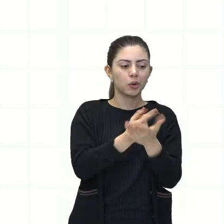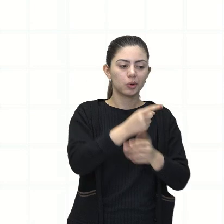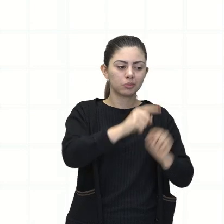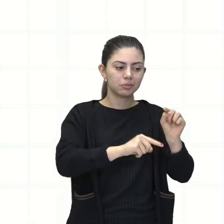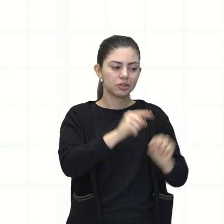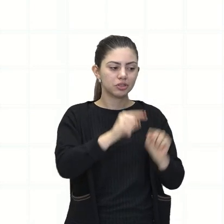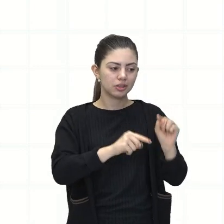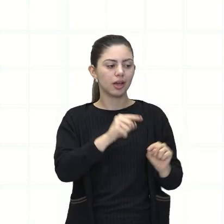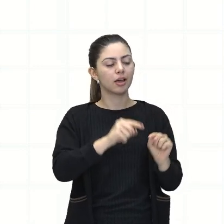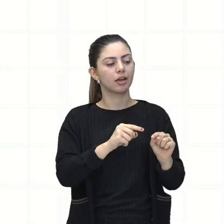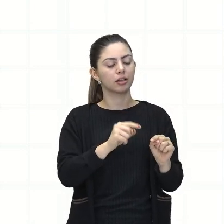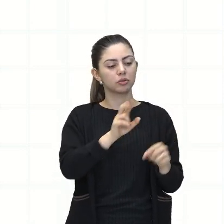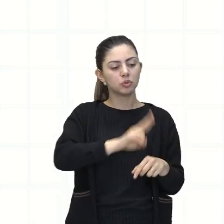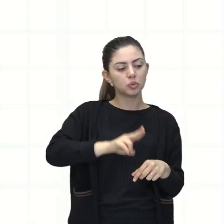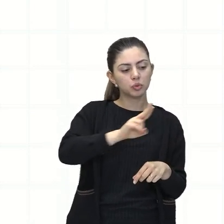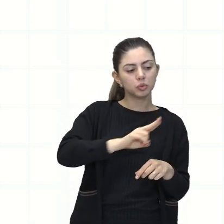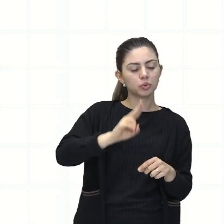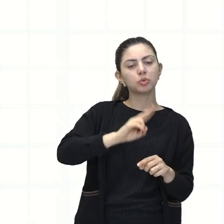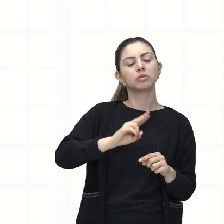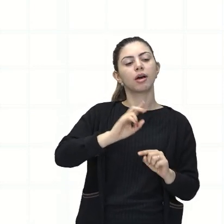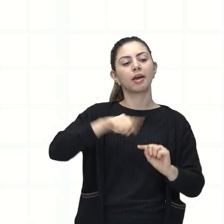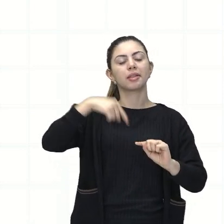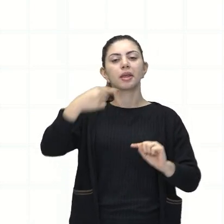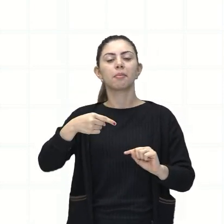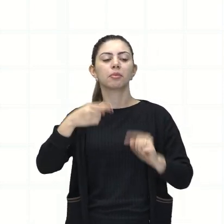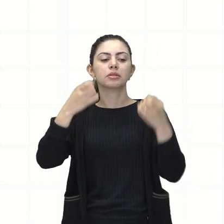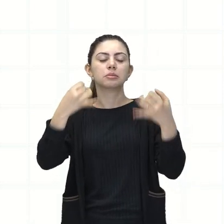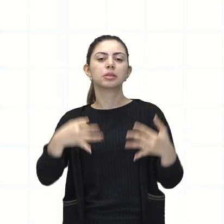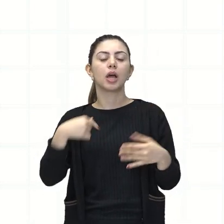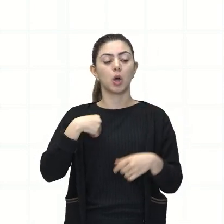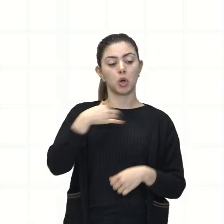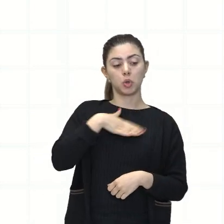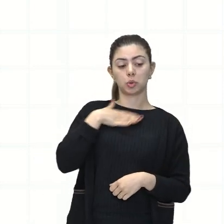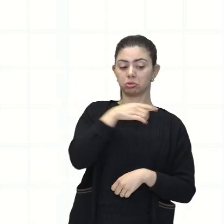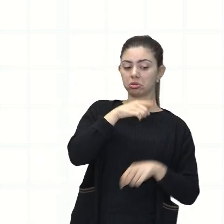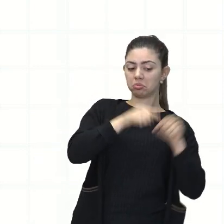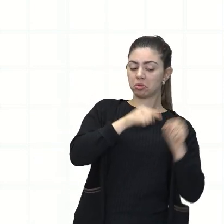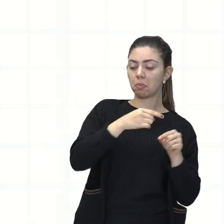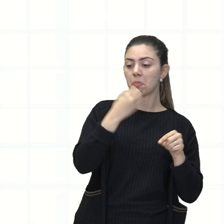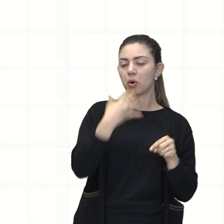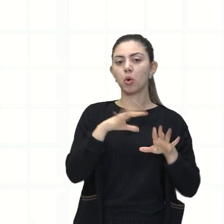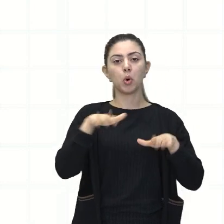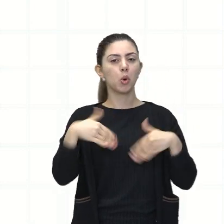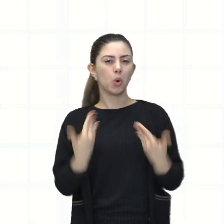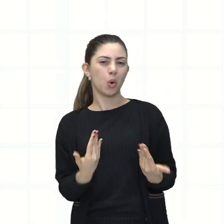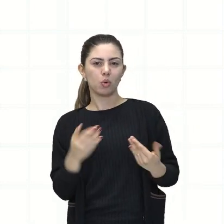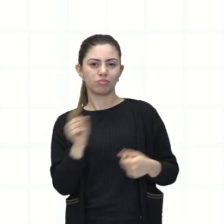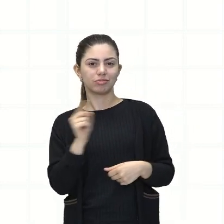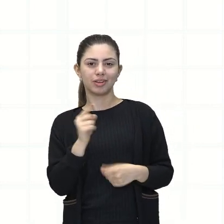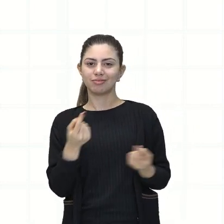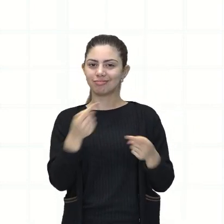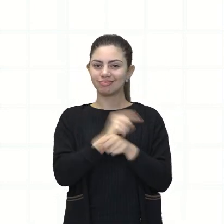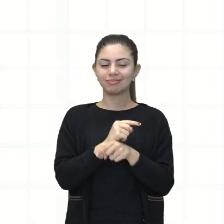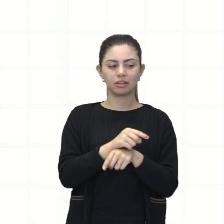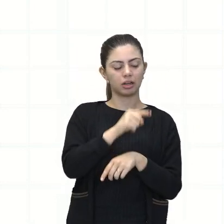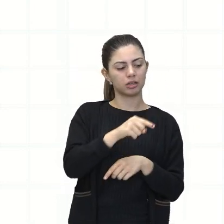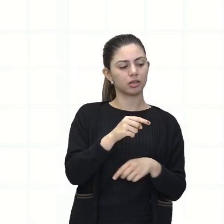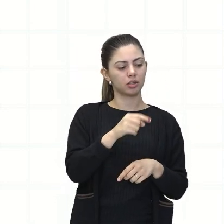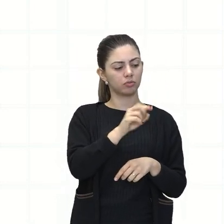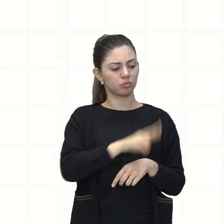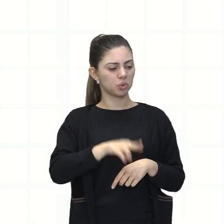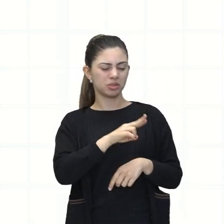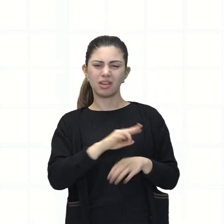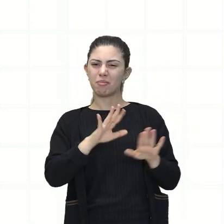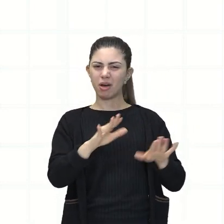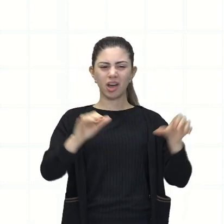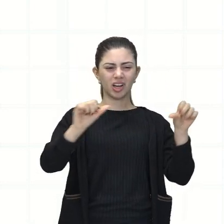né? Eles compram e vão dizer, olha, eu gostei desse objeto, ele funciona bem, ou então ao contrário, né? Eles fazem uma review, né,